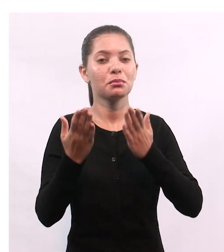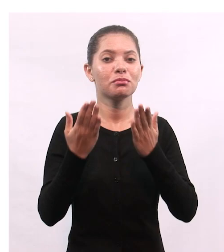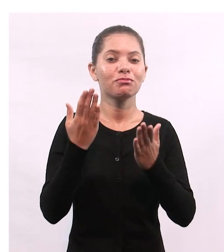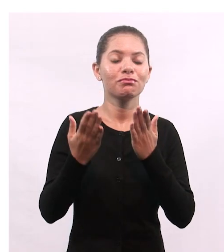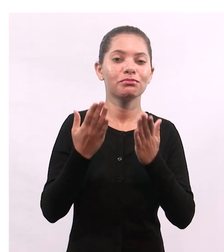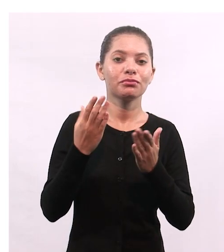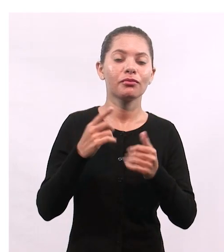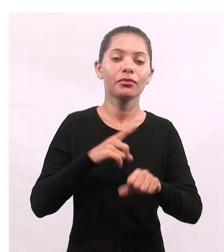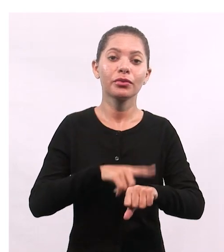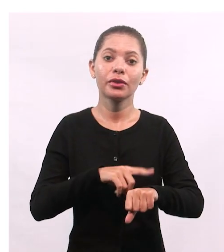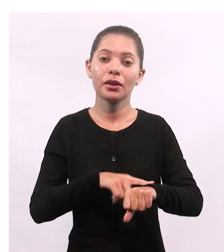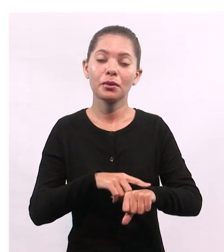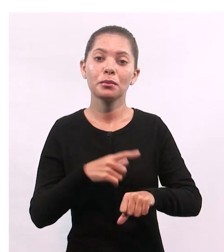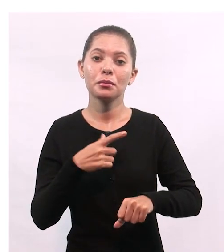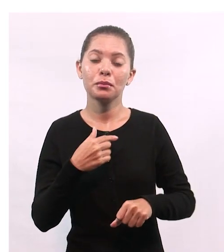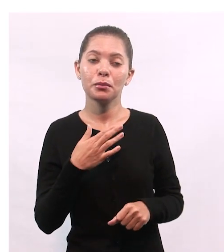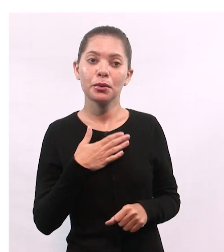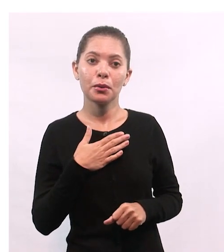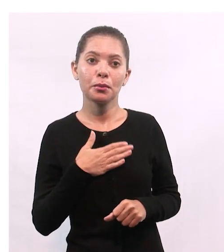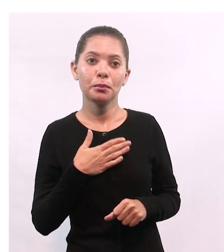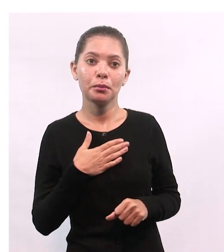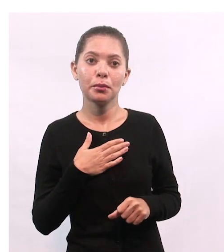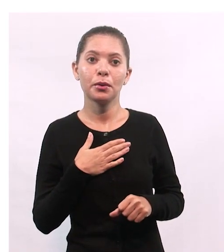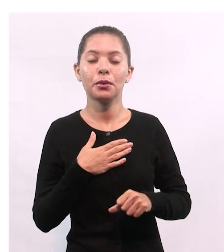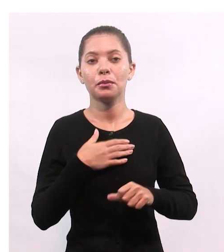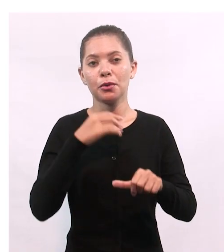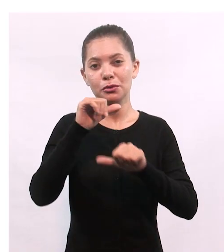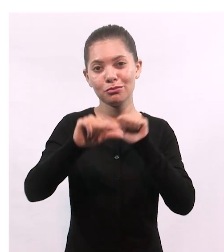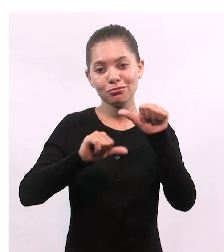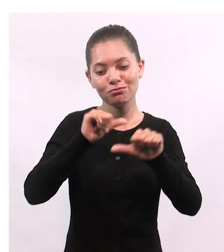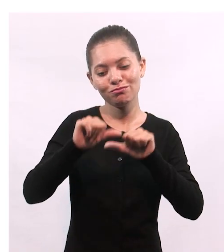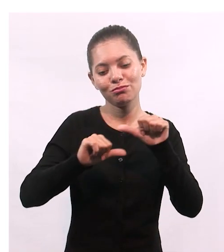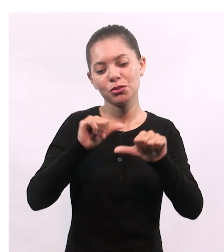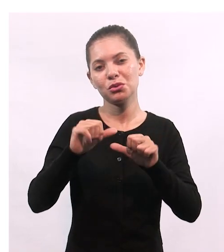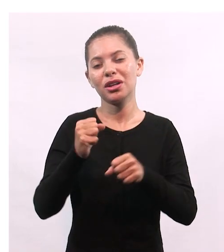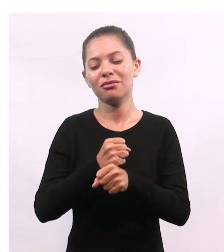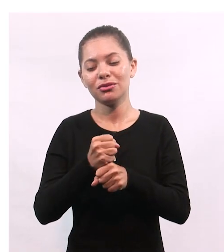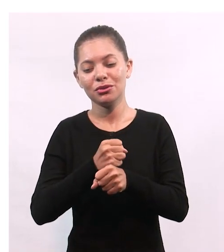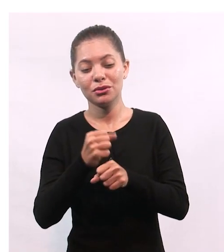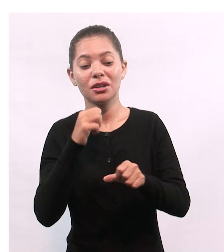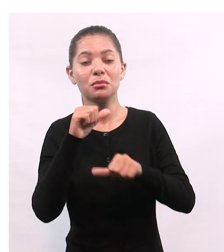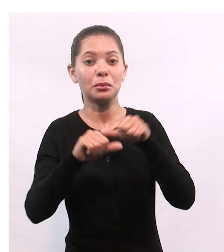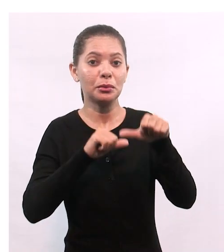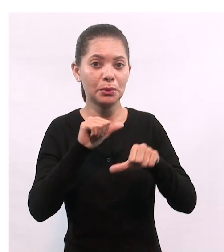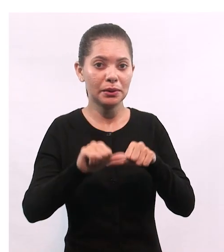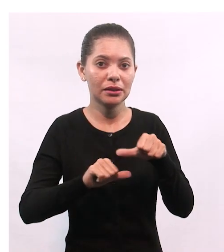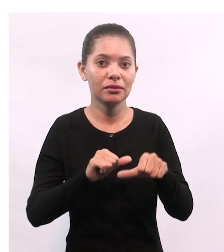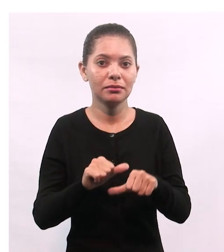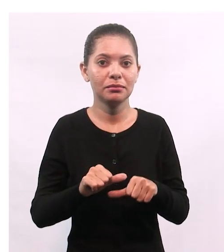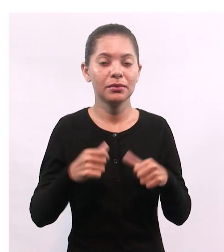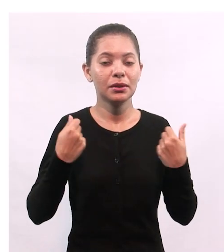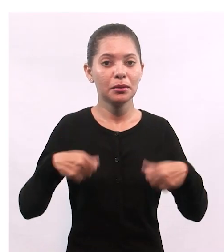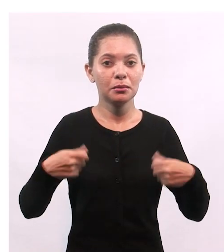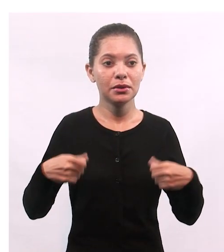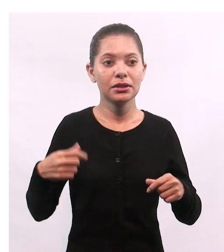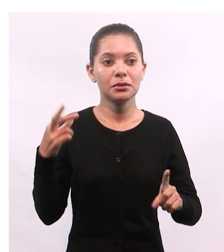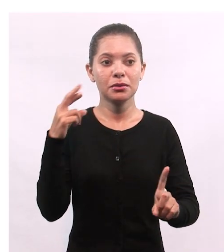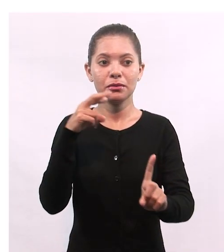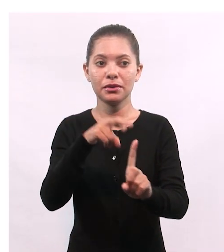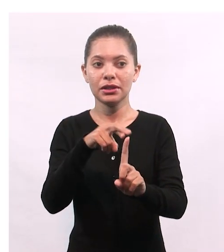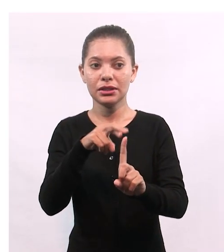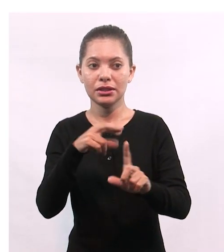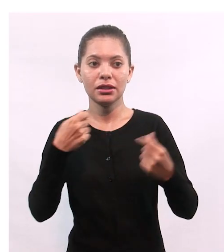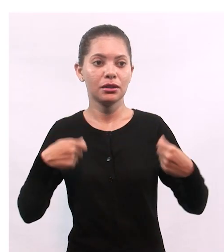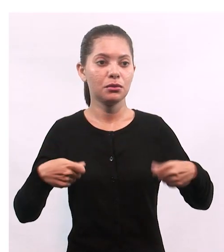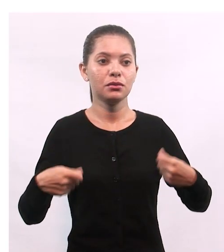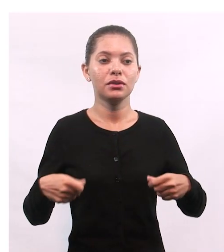do tempo, porque o meu referencial pode ser deformado ao longo do tempo. Então eu preciso de uma referência que não